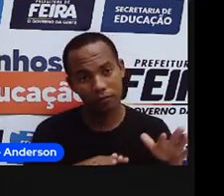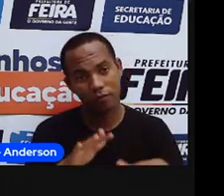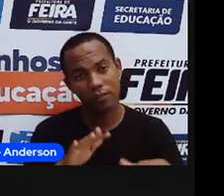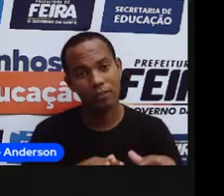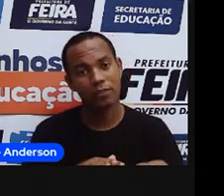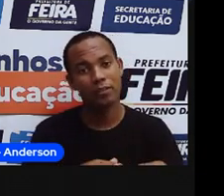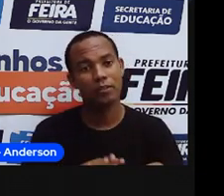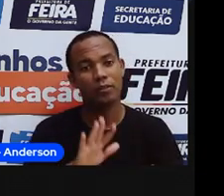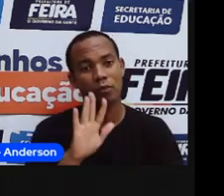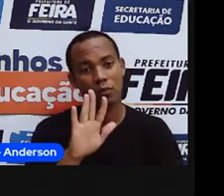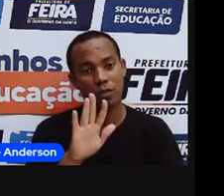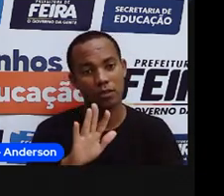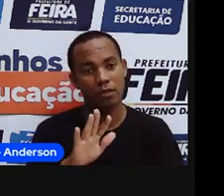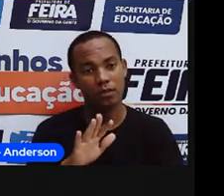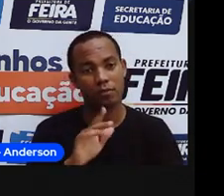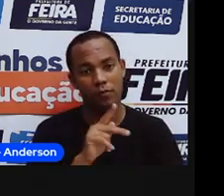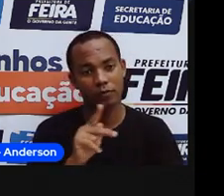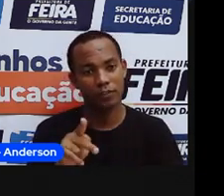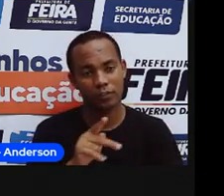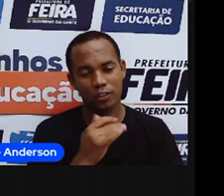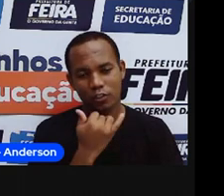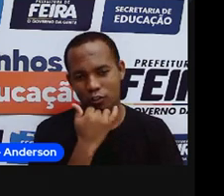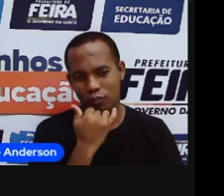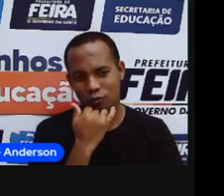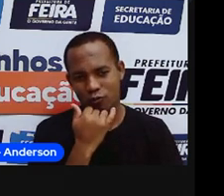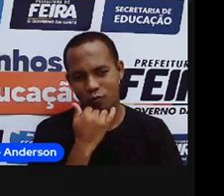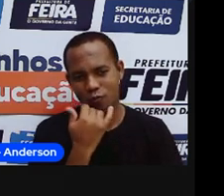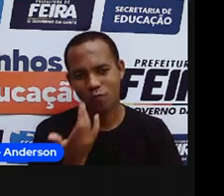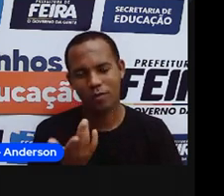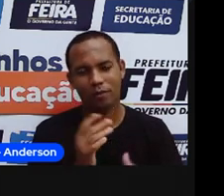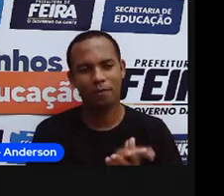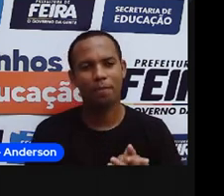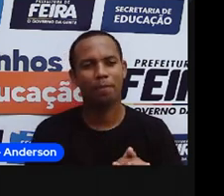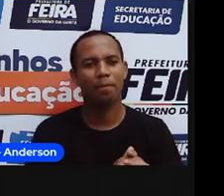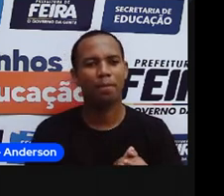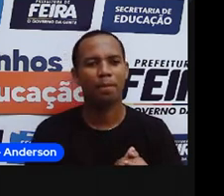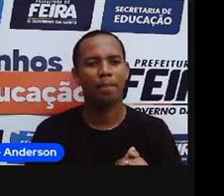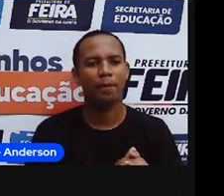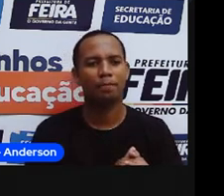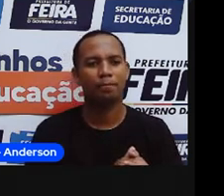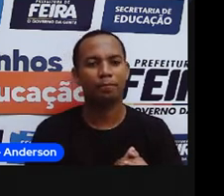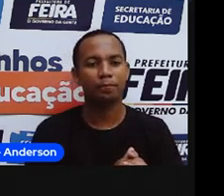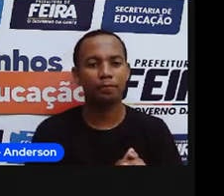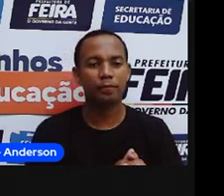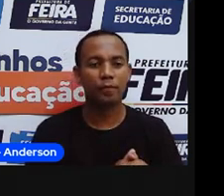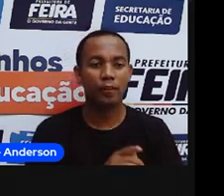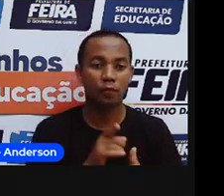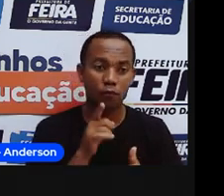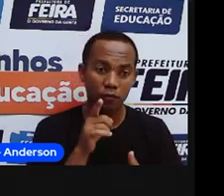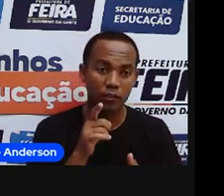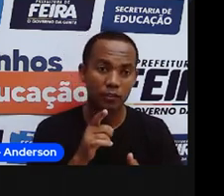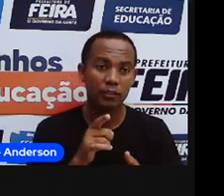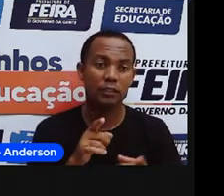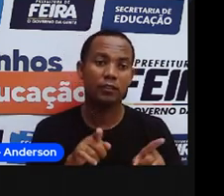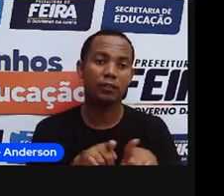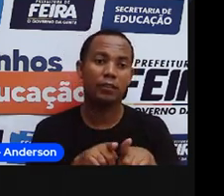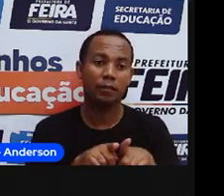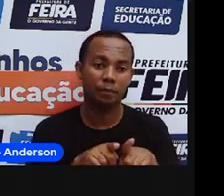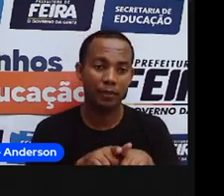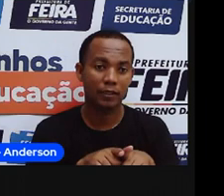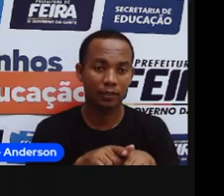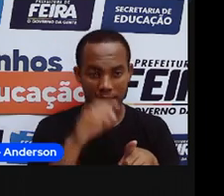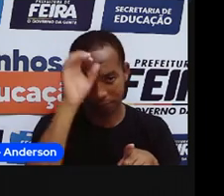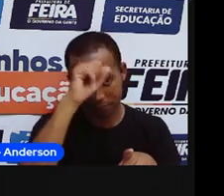pede desculpa e queria dizer que ela deixou o melhor aqui, na verdade, para vocês. E que, assim como vocês, ela também está